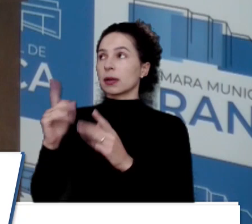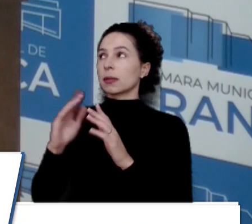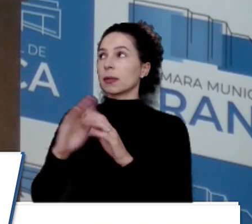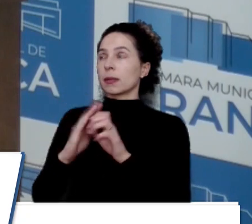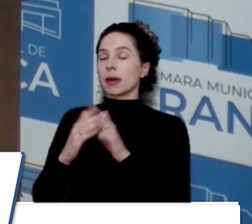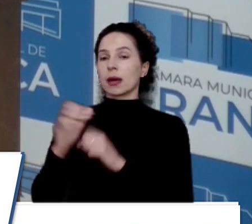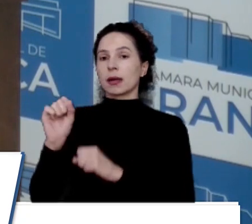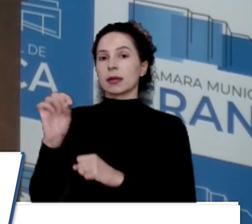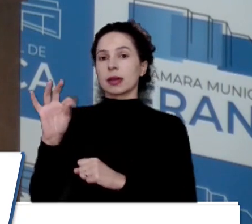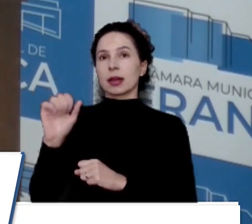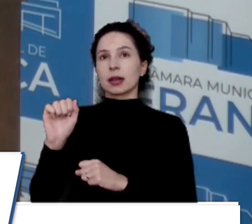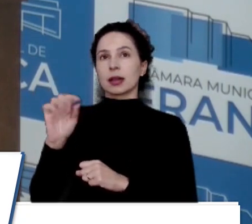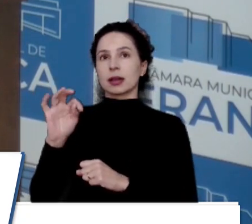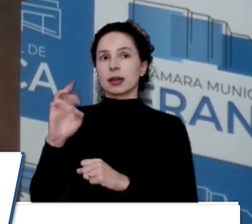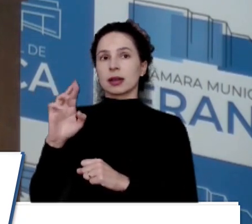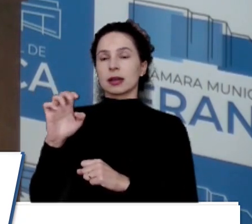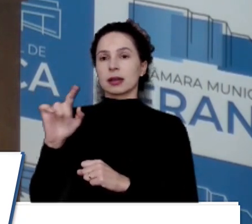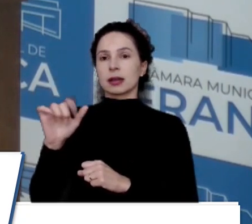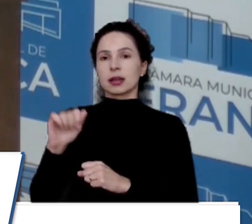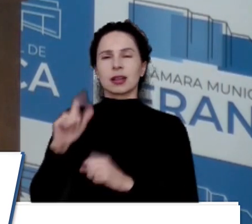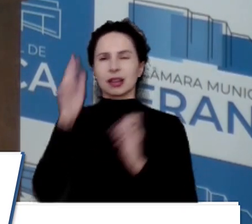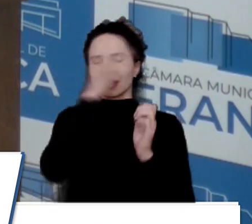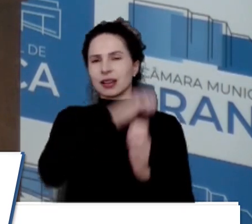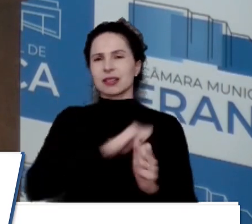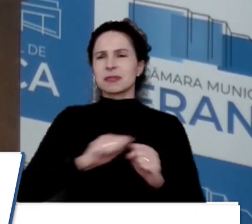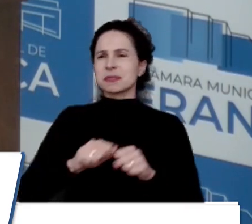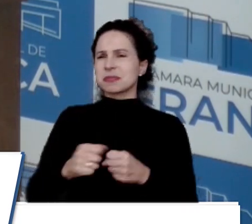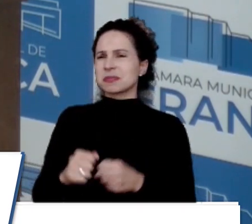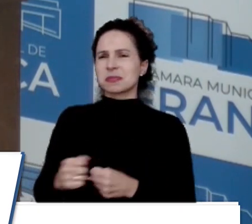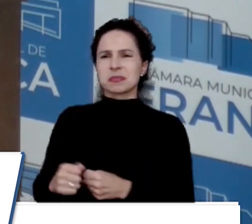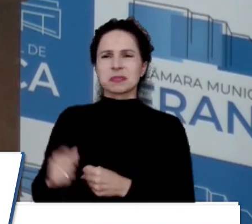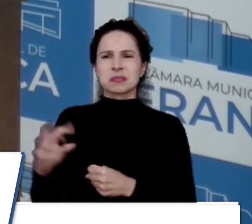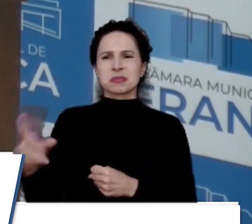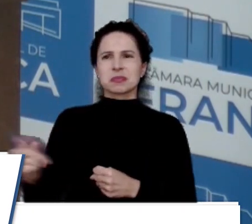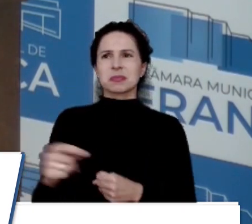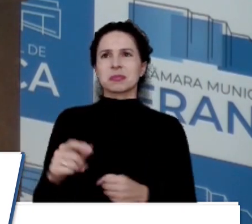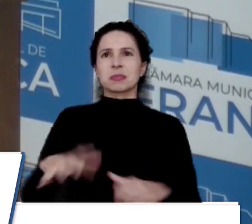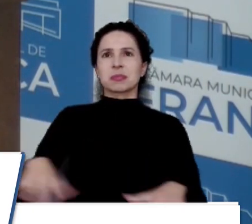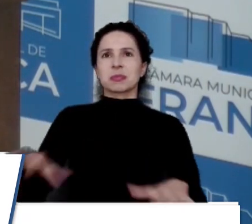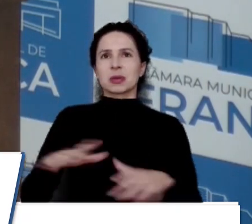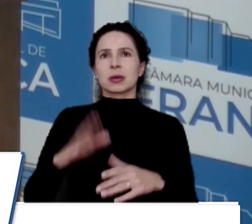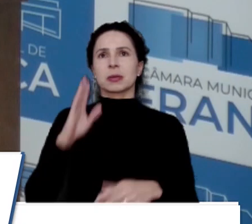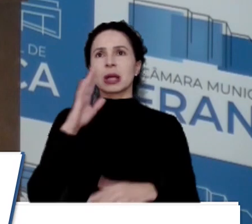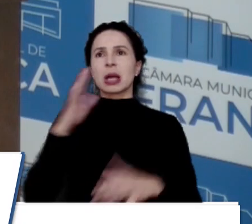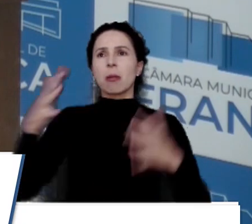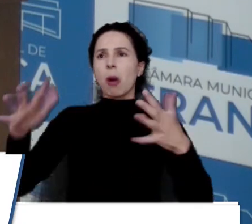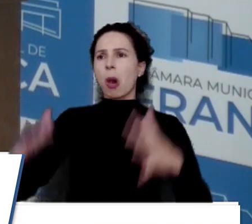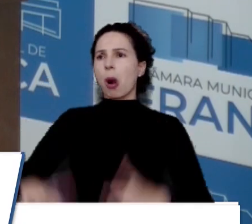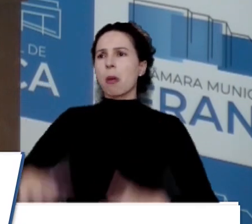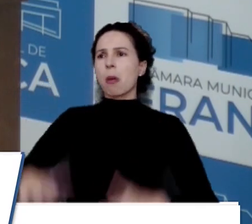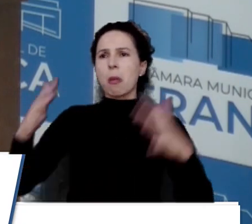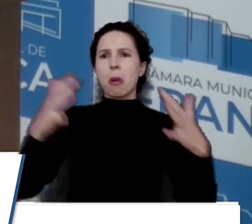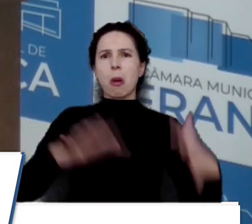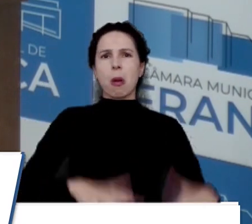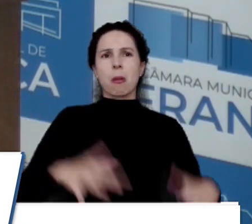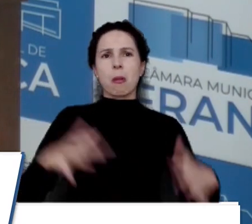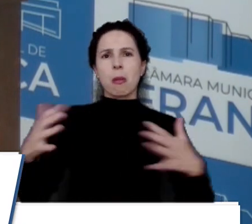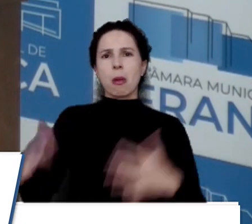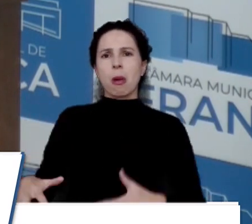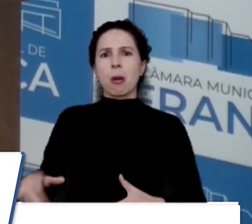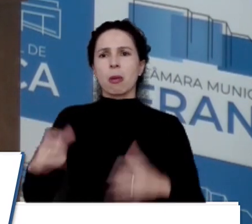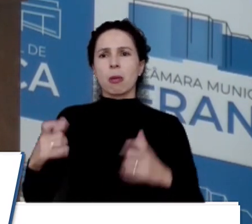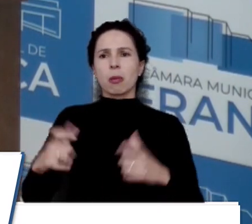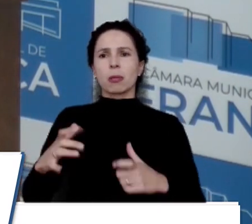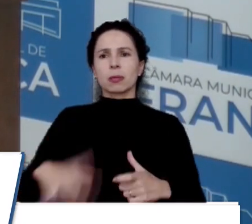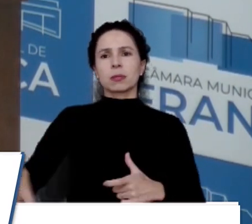acabaram com o campo lá do Santa Terezinha principalmente do lado do rapadão né derrubou os alambrado tudo né o campo que é